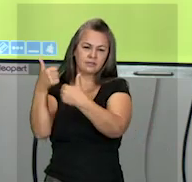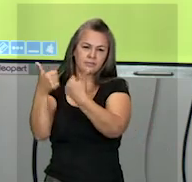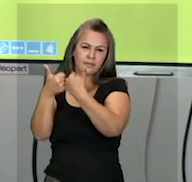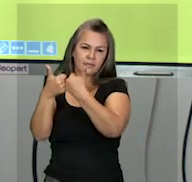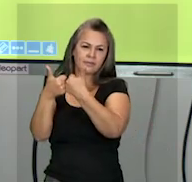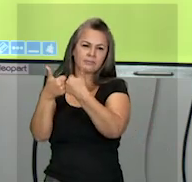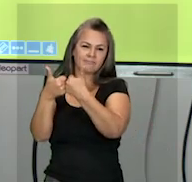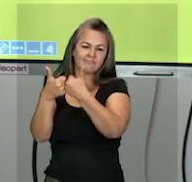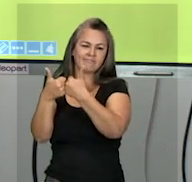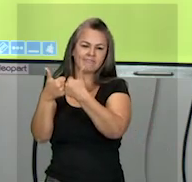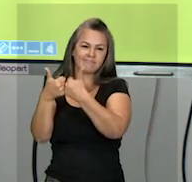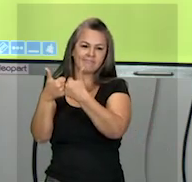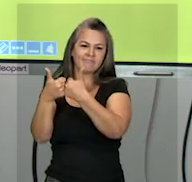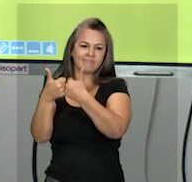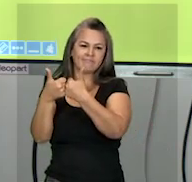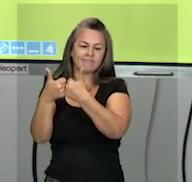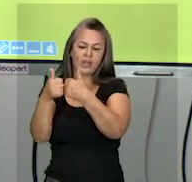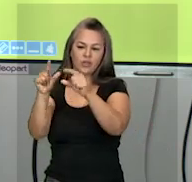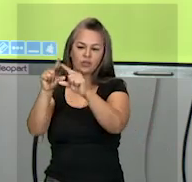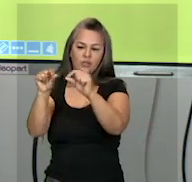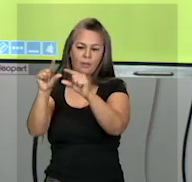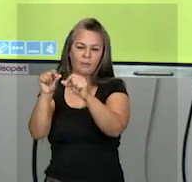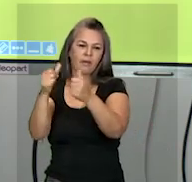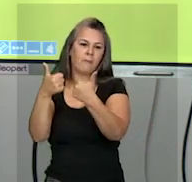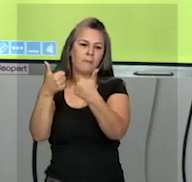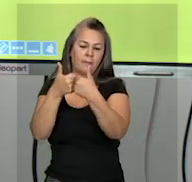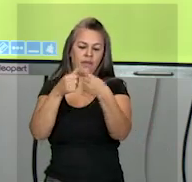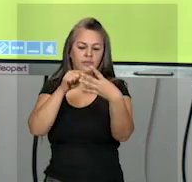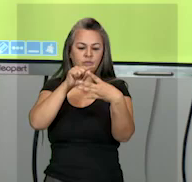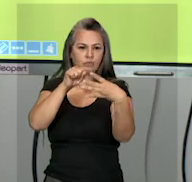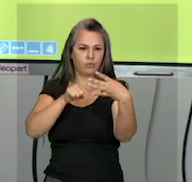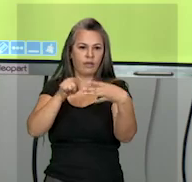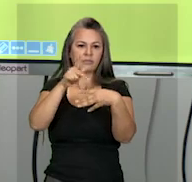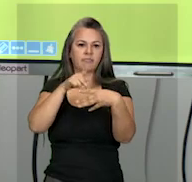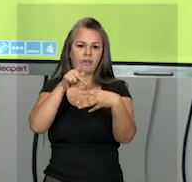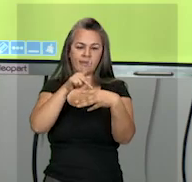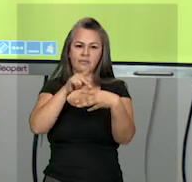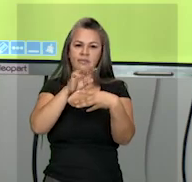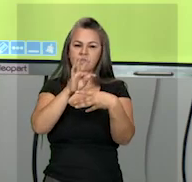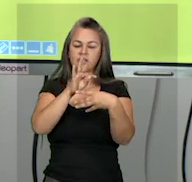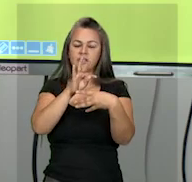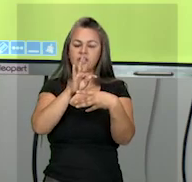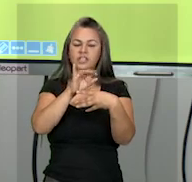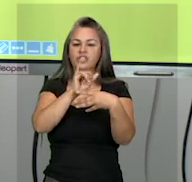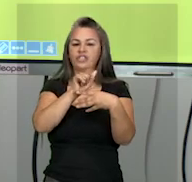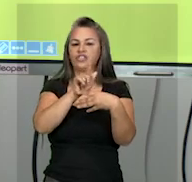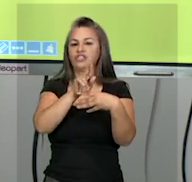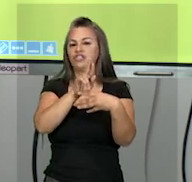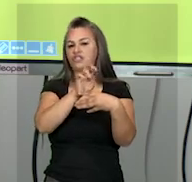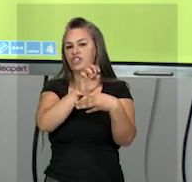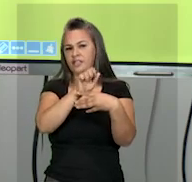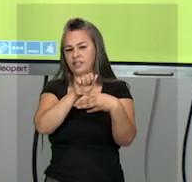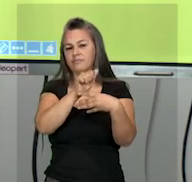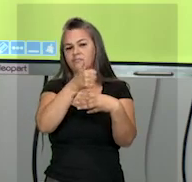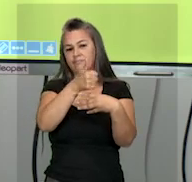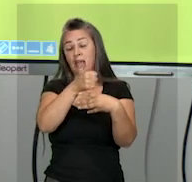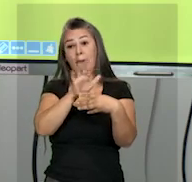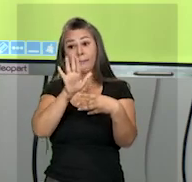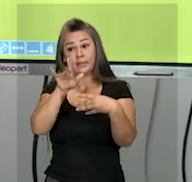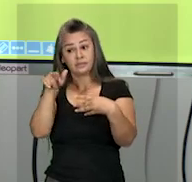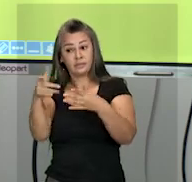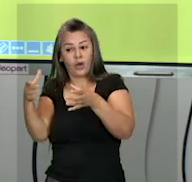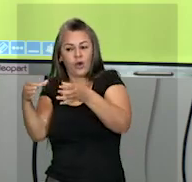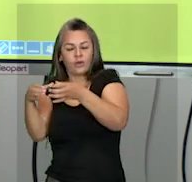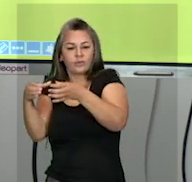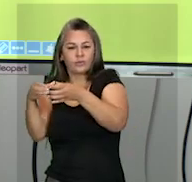do Japão, nessa mesma região do Pacífico, são os países da Oceania. Os países da Oceania, eles já são bem diferentes dos países